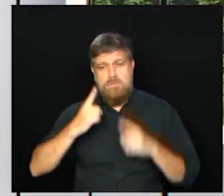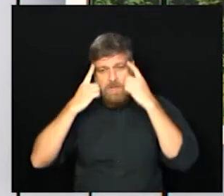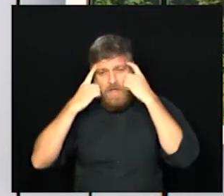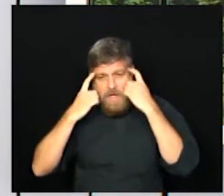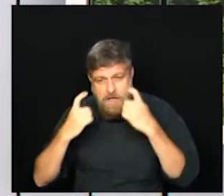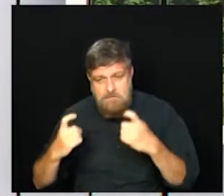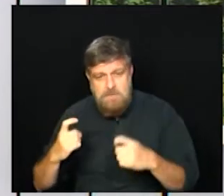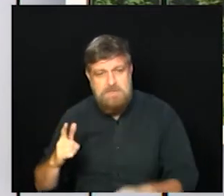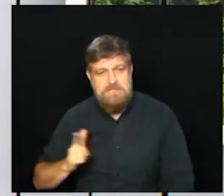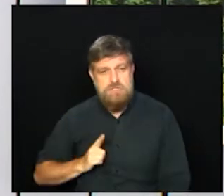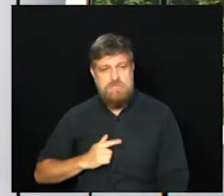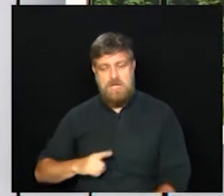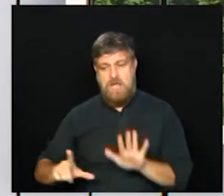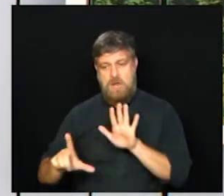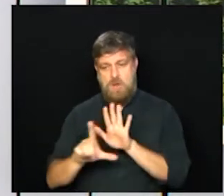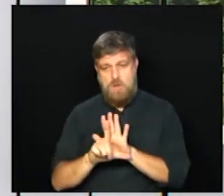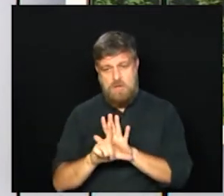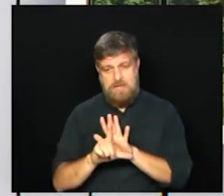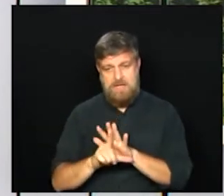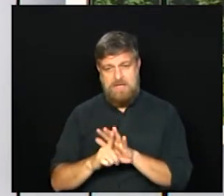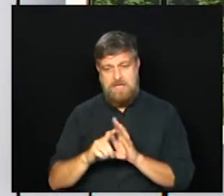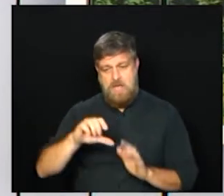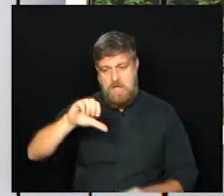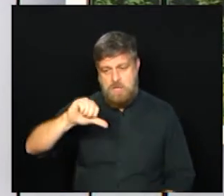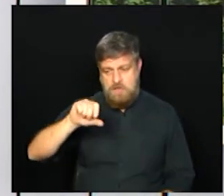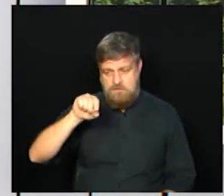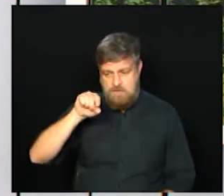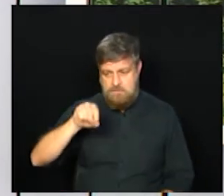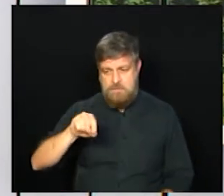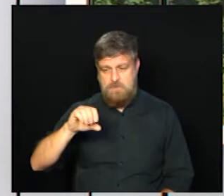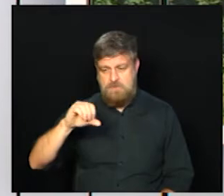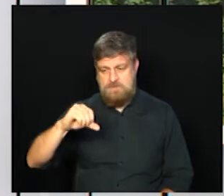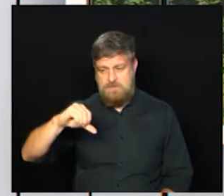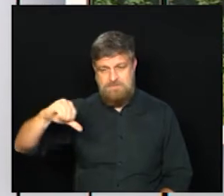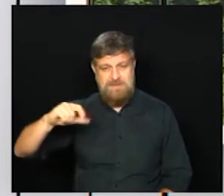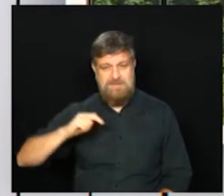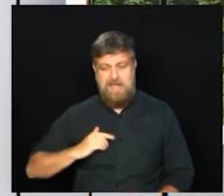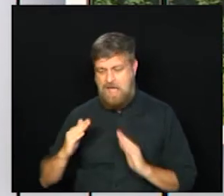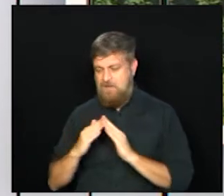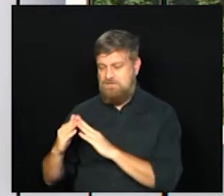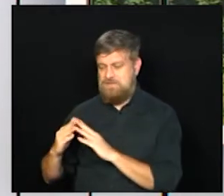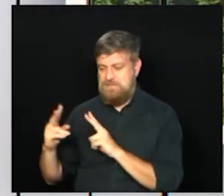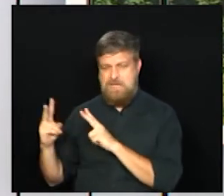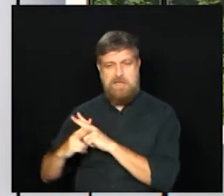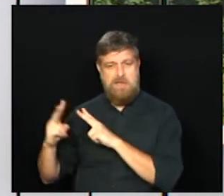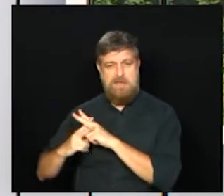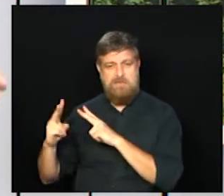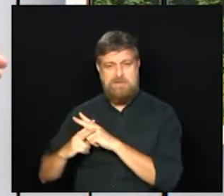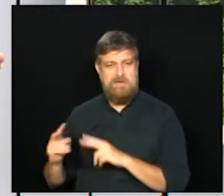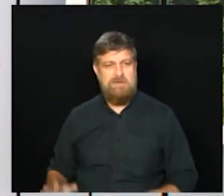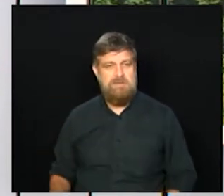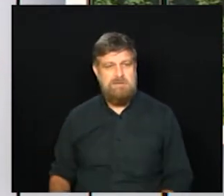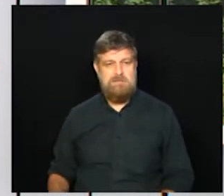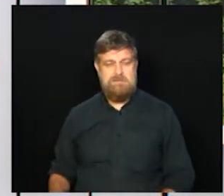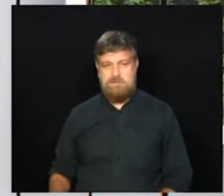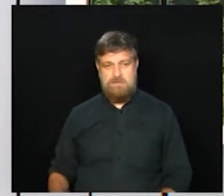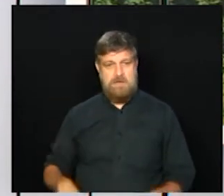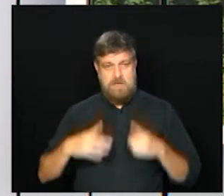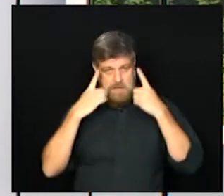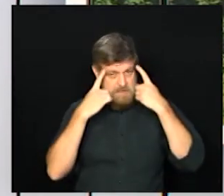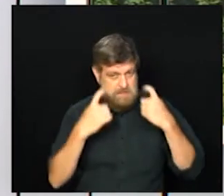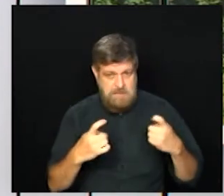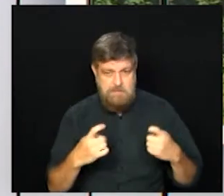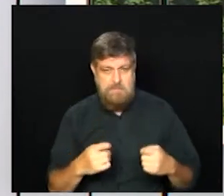era tratada na Lei 9.099, que são leis de pequenas causas. Briga de vizinho, e violência